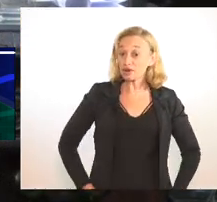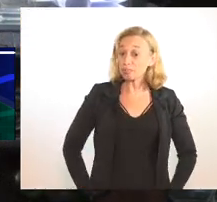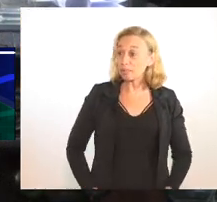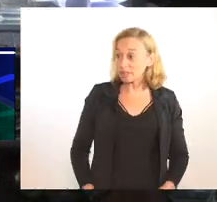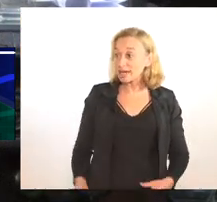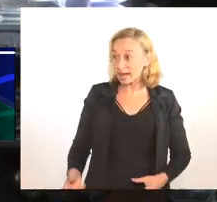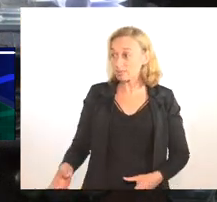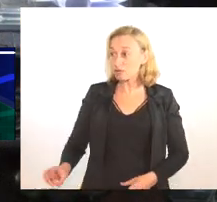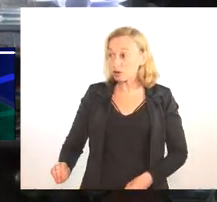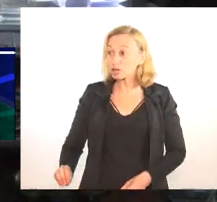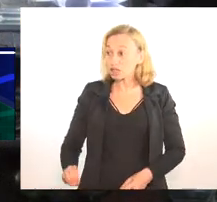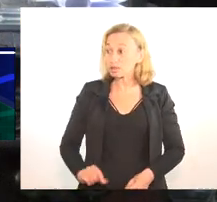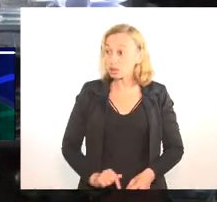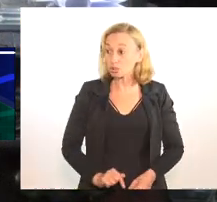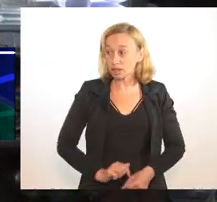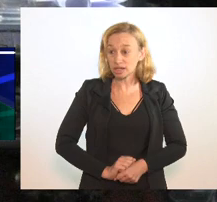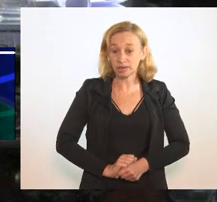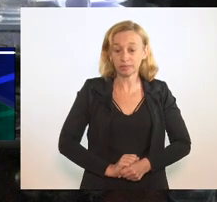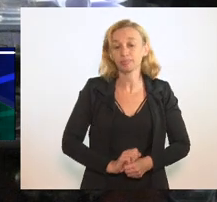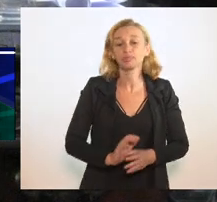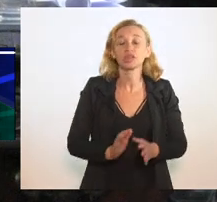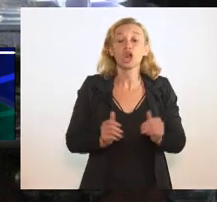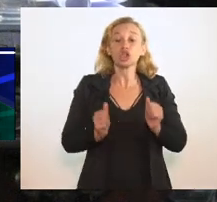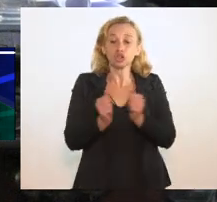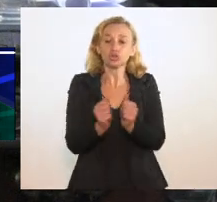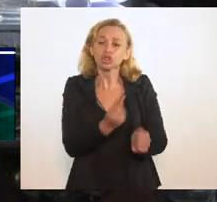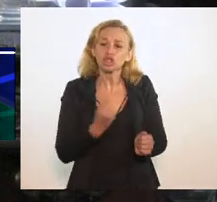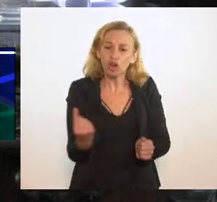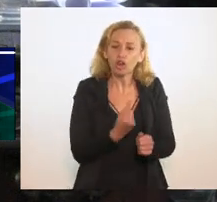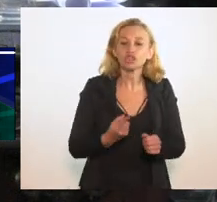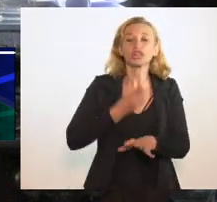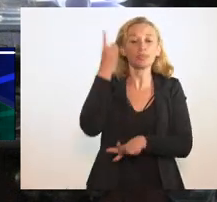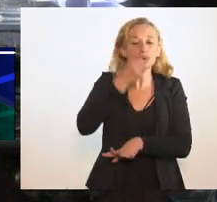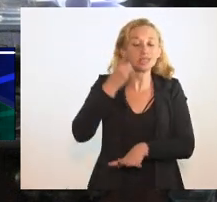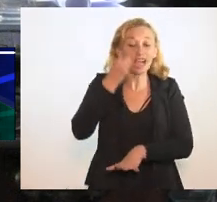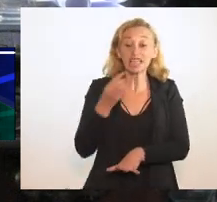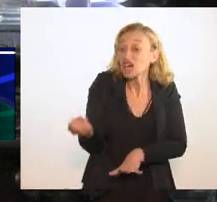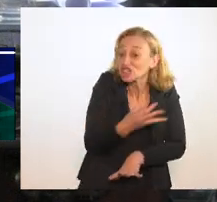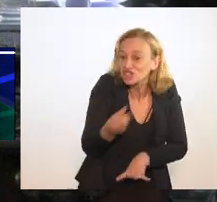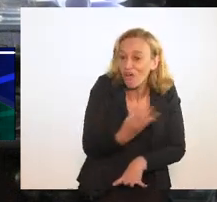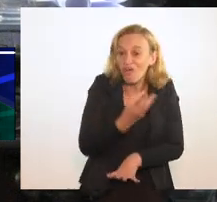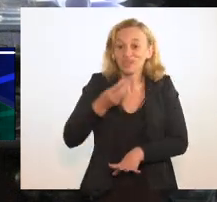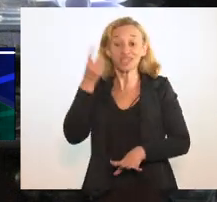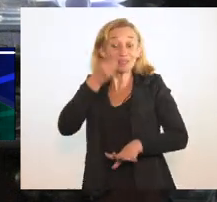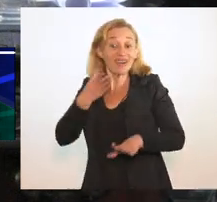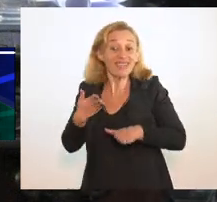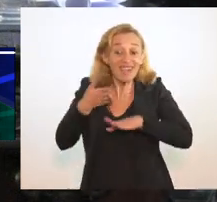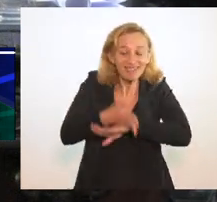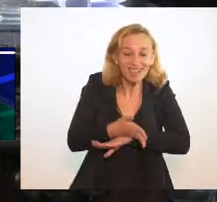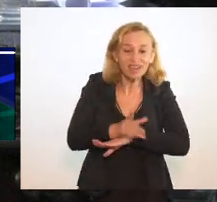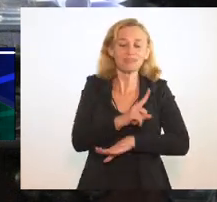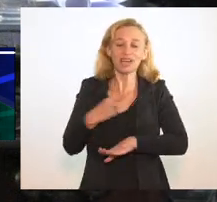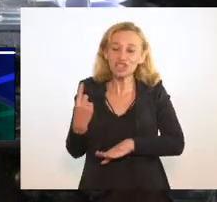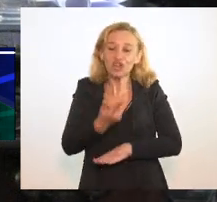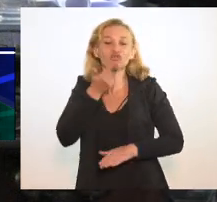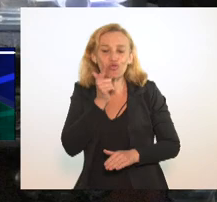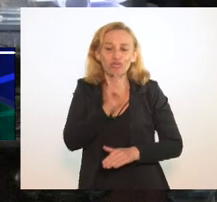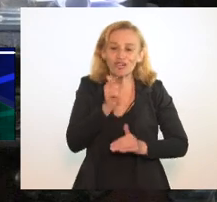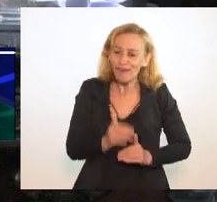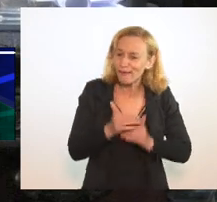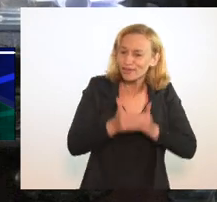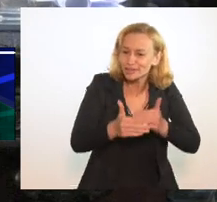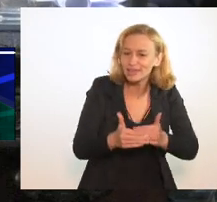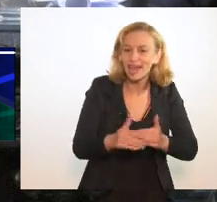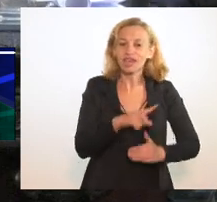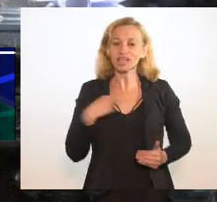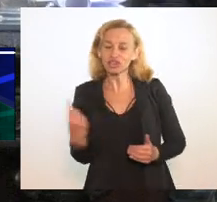cruel. Então, vamos juntas, né, todas nós deputadas, as novas que entraram, para que a gente consiga avançar